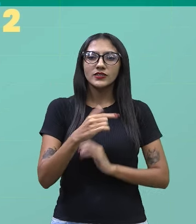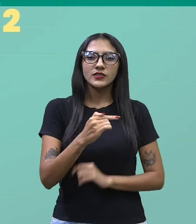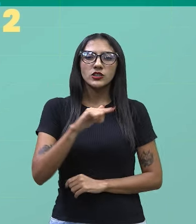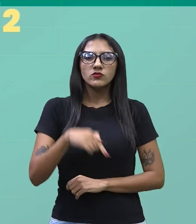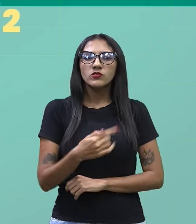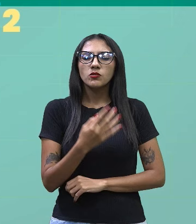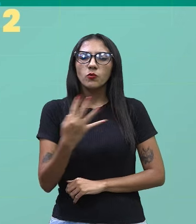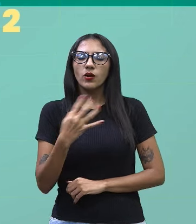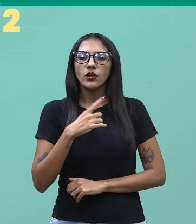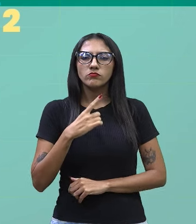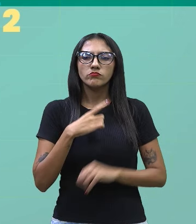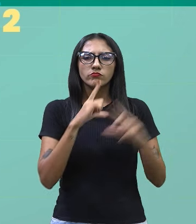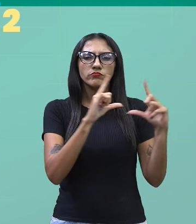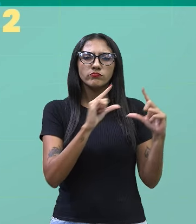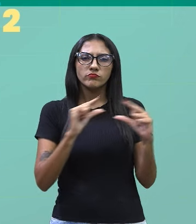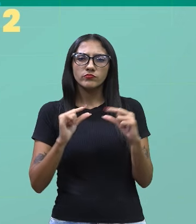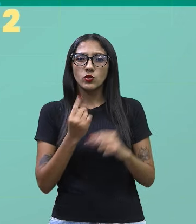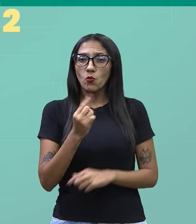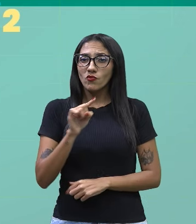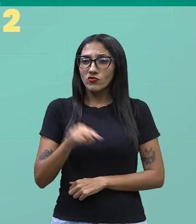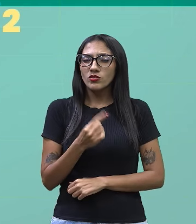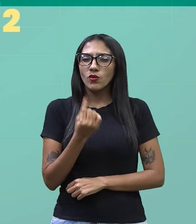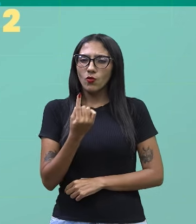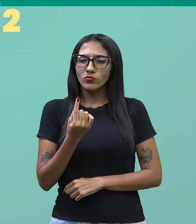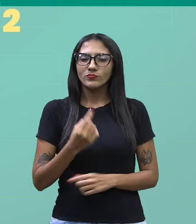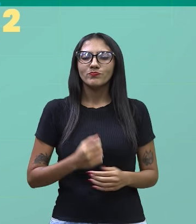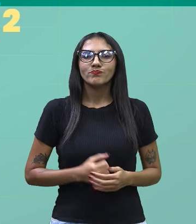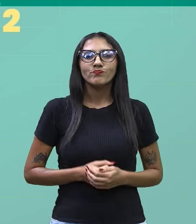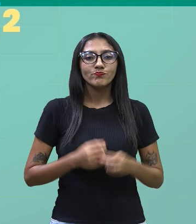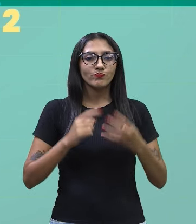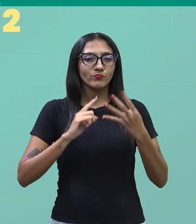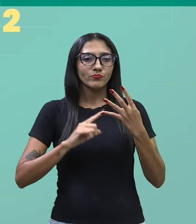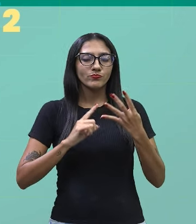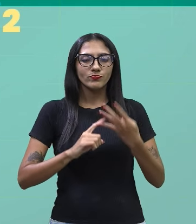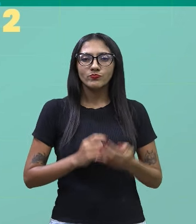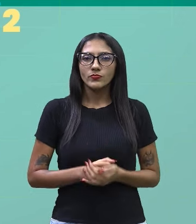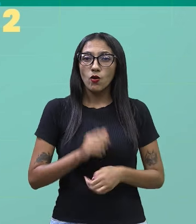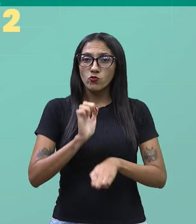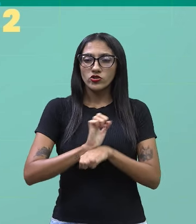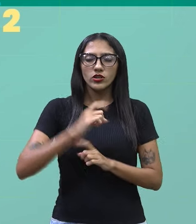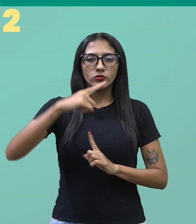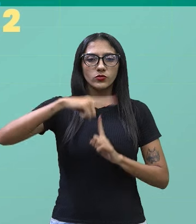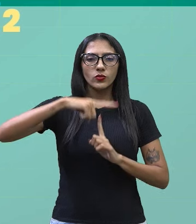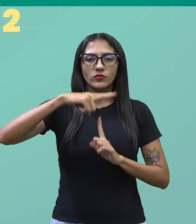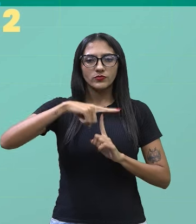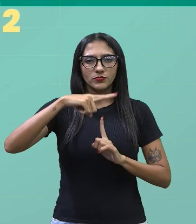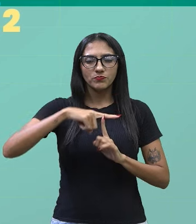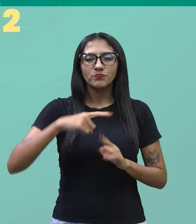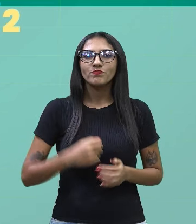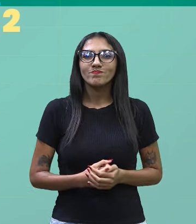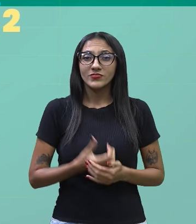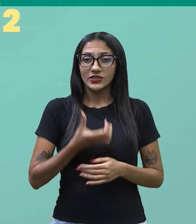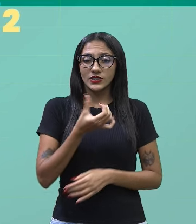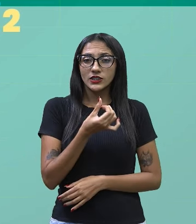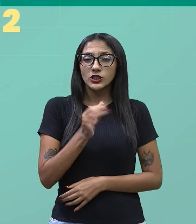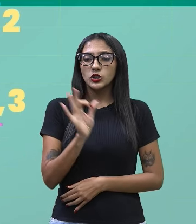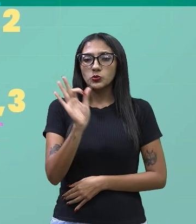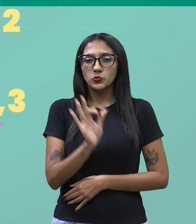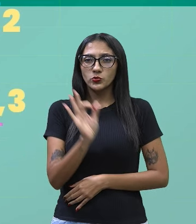apresentando aí uma taxa de 1,1 e seguido por Tocantins que de uma taxa de